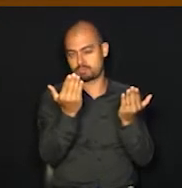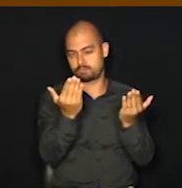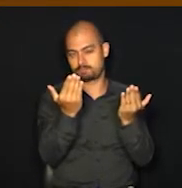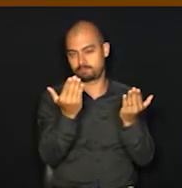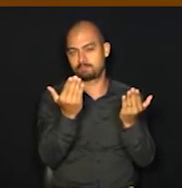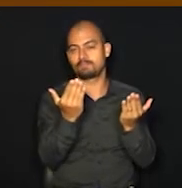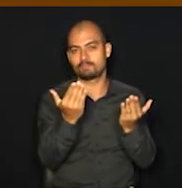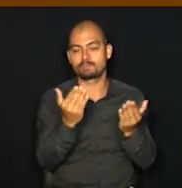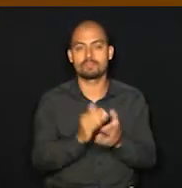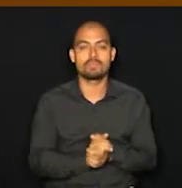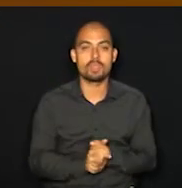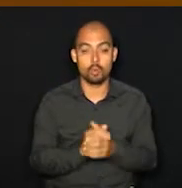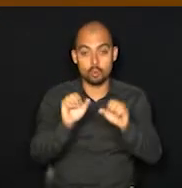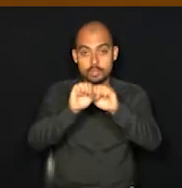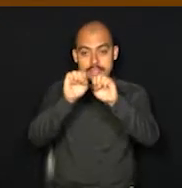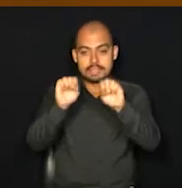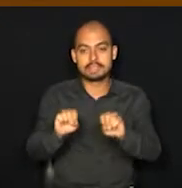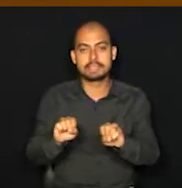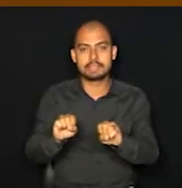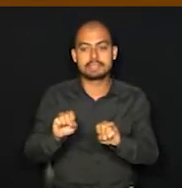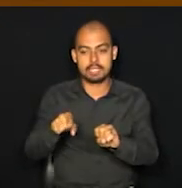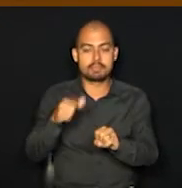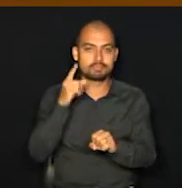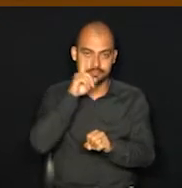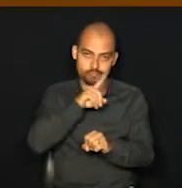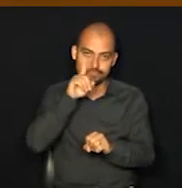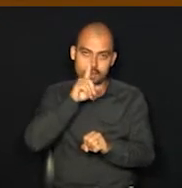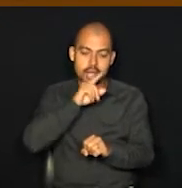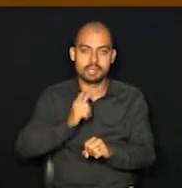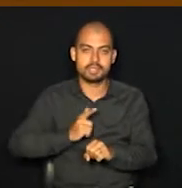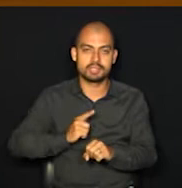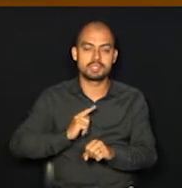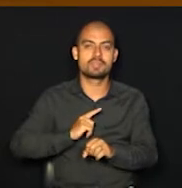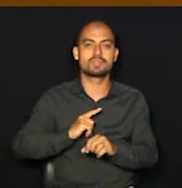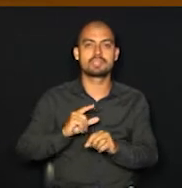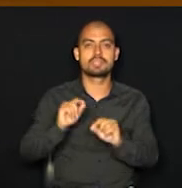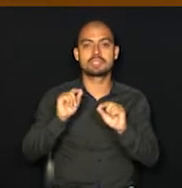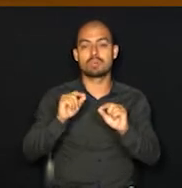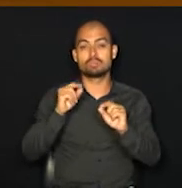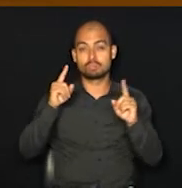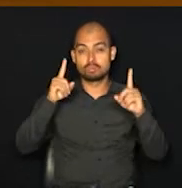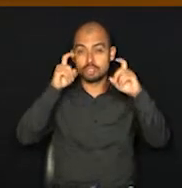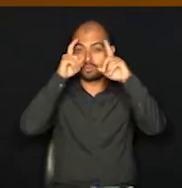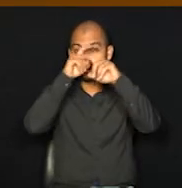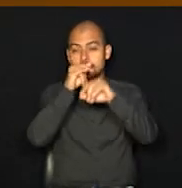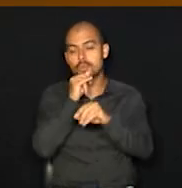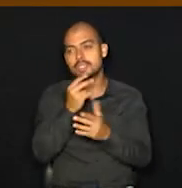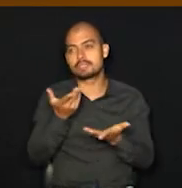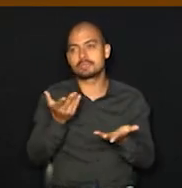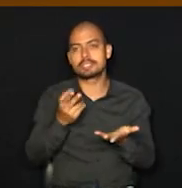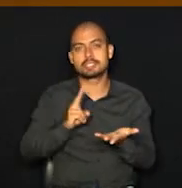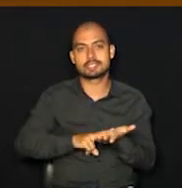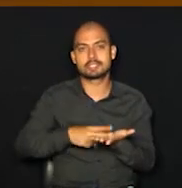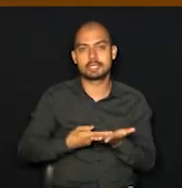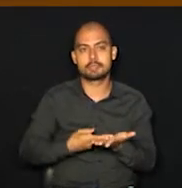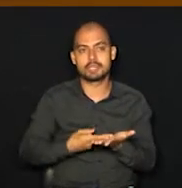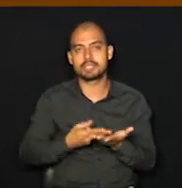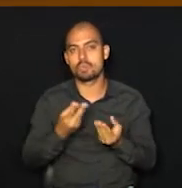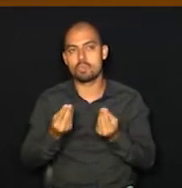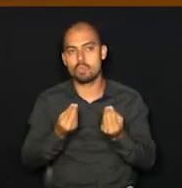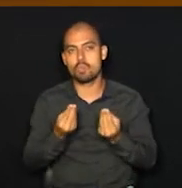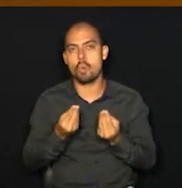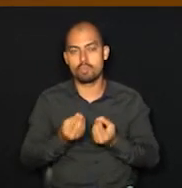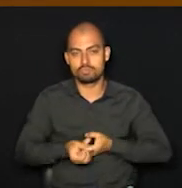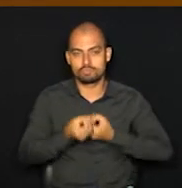sistema com grande instabilidade nos últimos dias e isso causou alguma dificuldade de interpretação, não é?